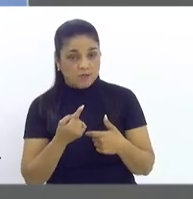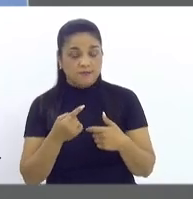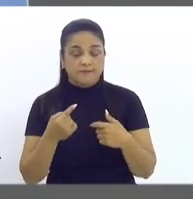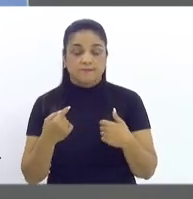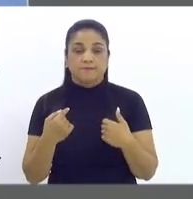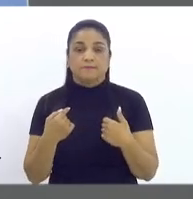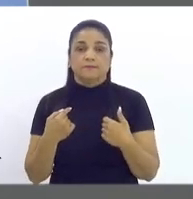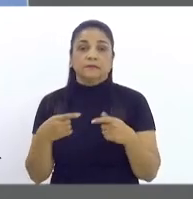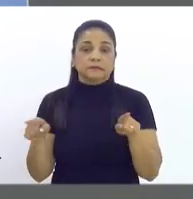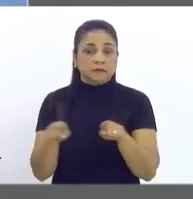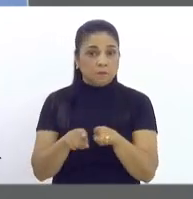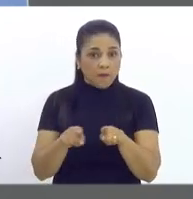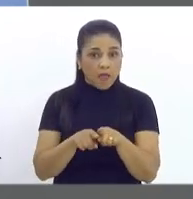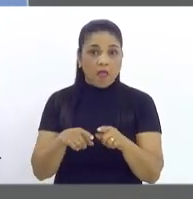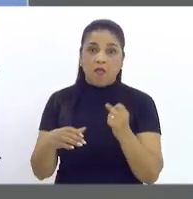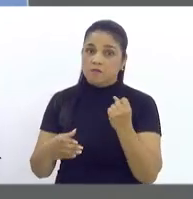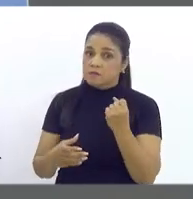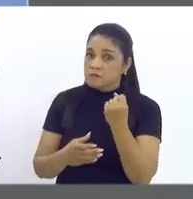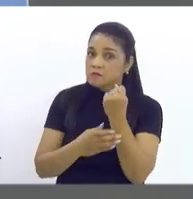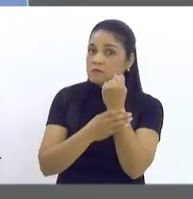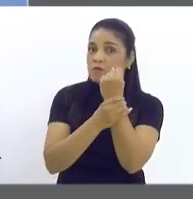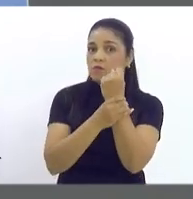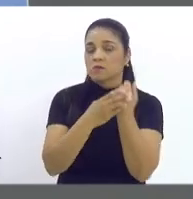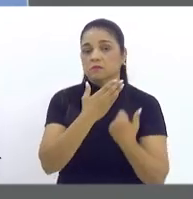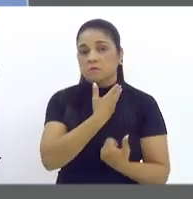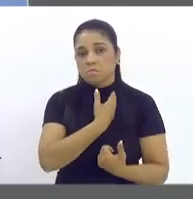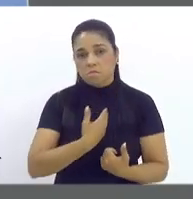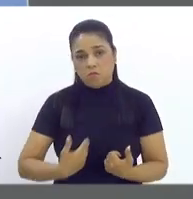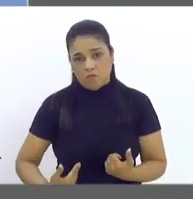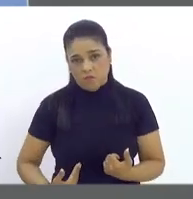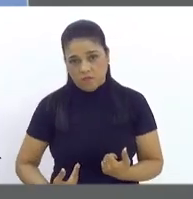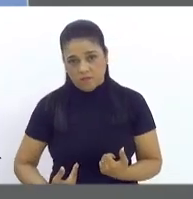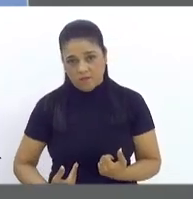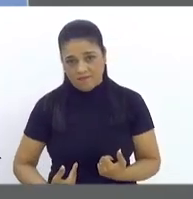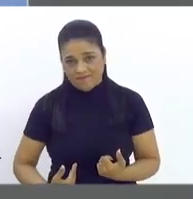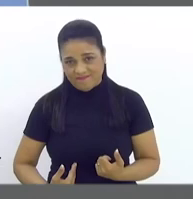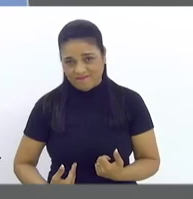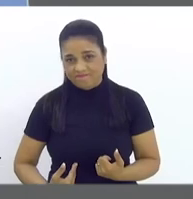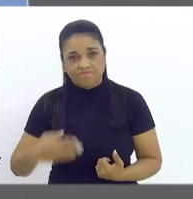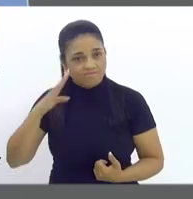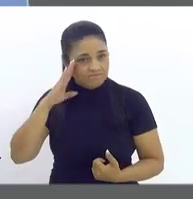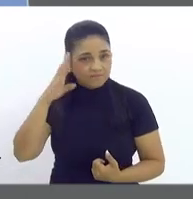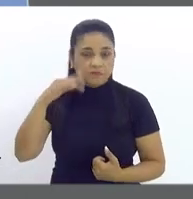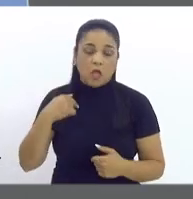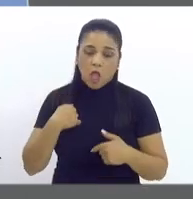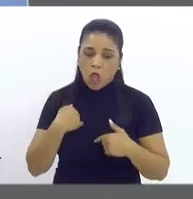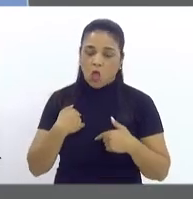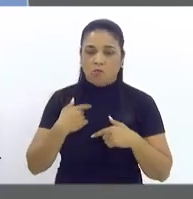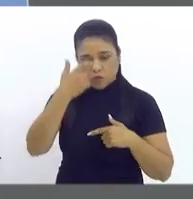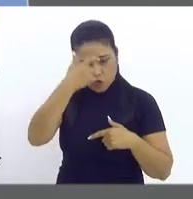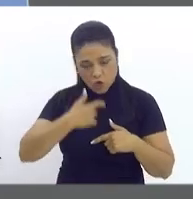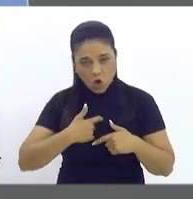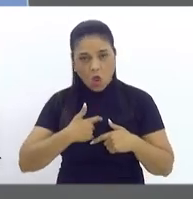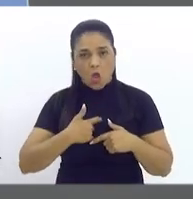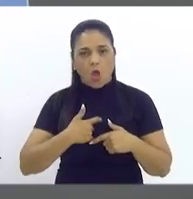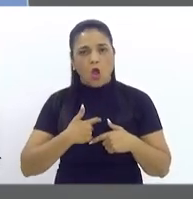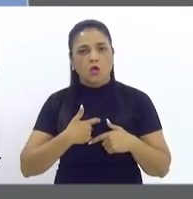segurança pública, né? Que aí eu me coloco aí à disposição da casa